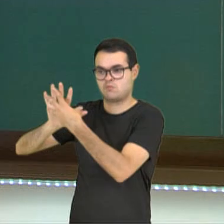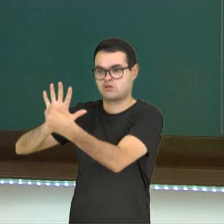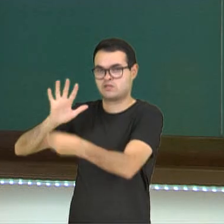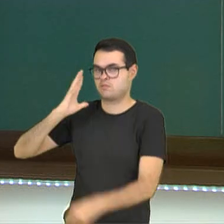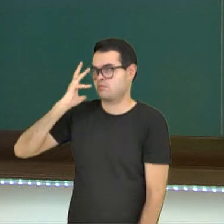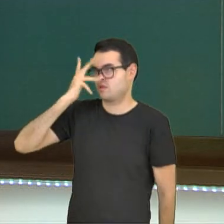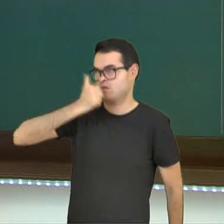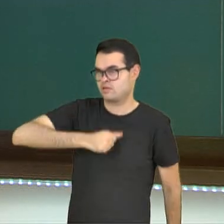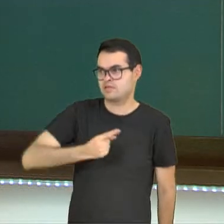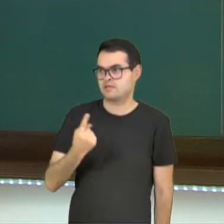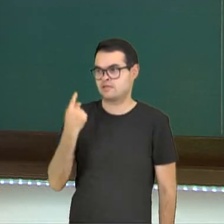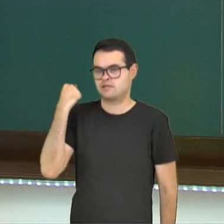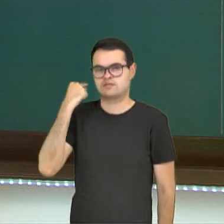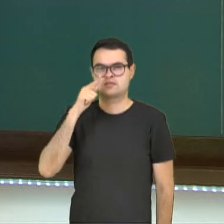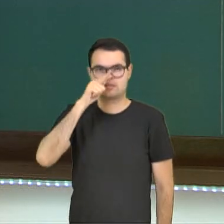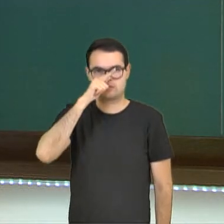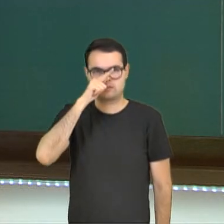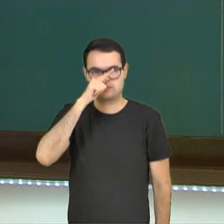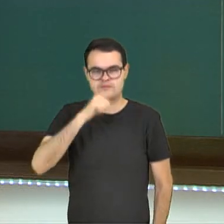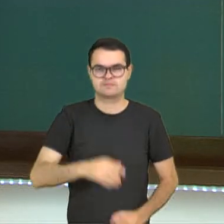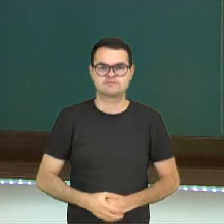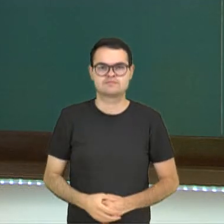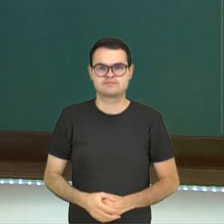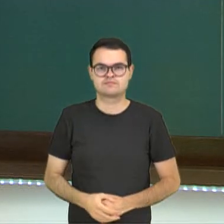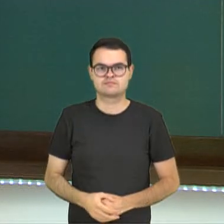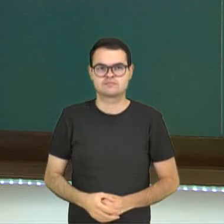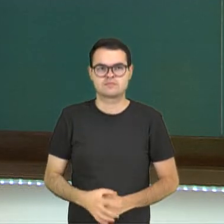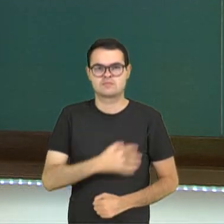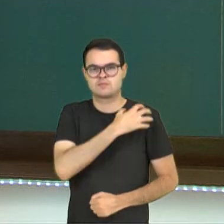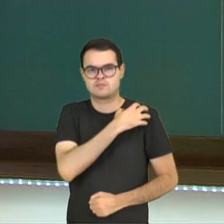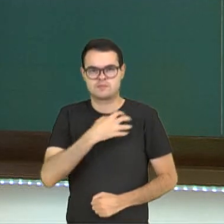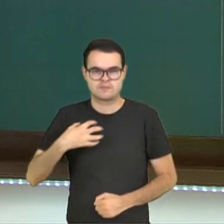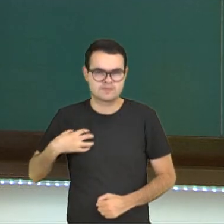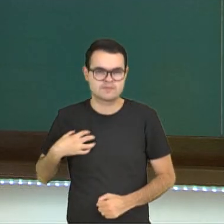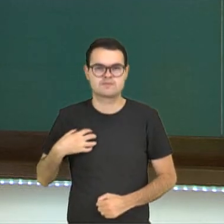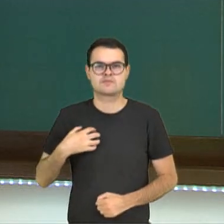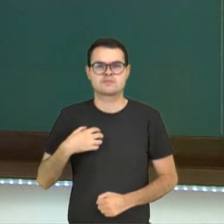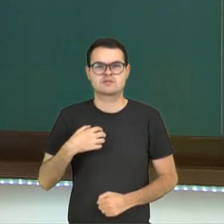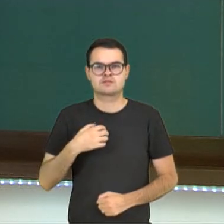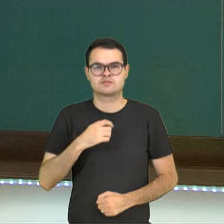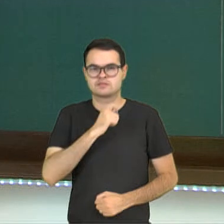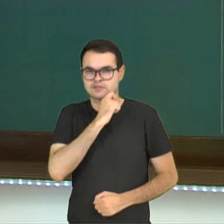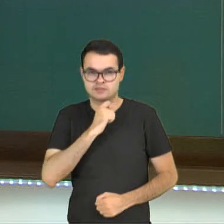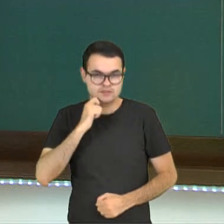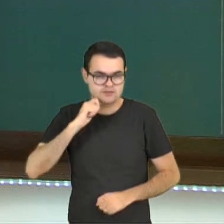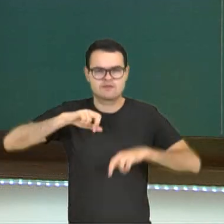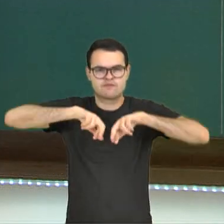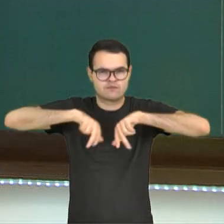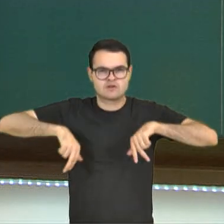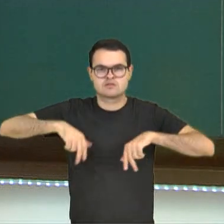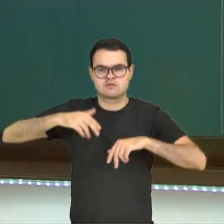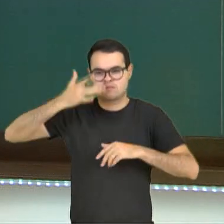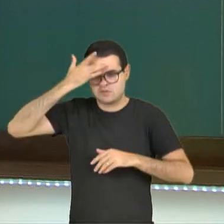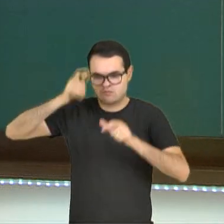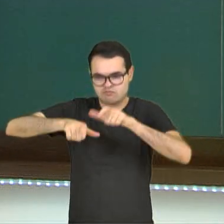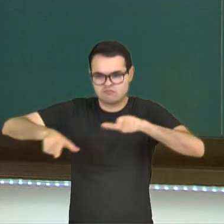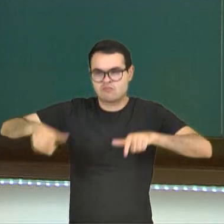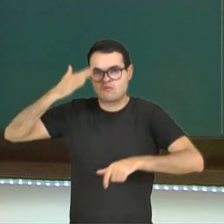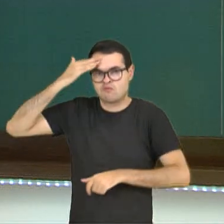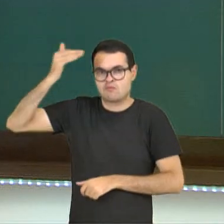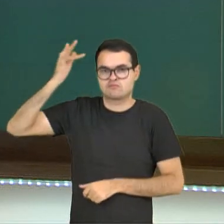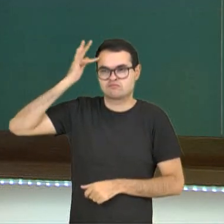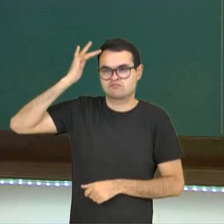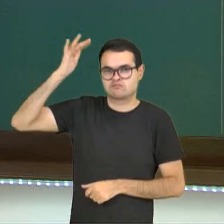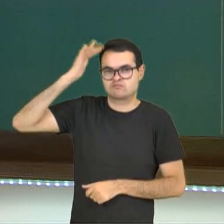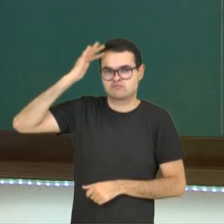Grécia, amplamente discutida por Aristóteles, Platão e Sócrates, já falamos aqui. A estética se tornou ciência no século